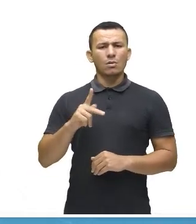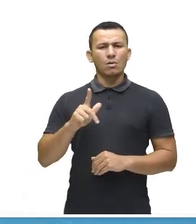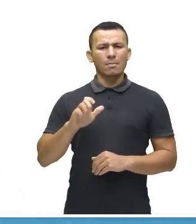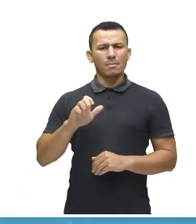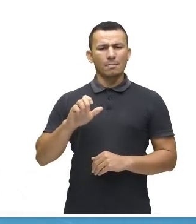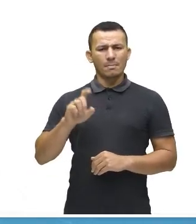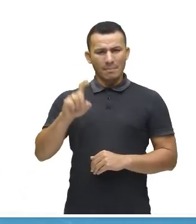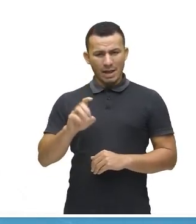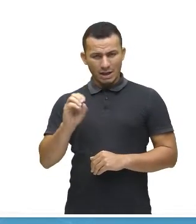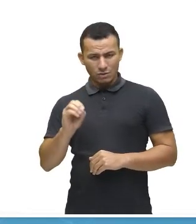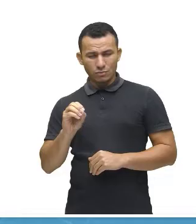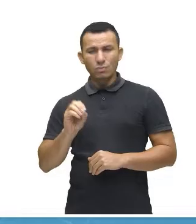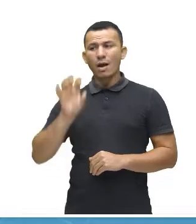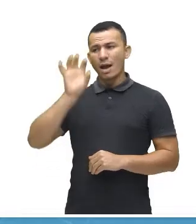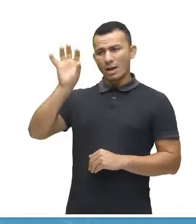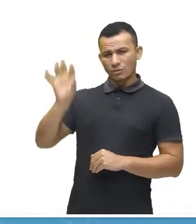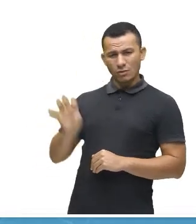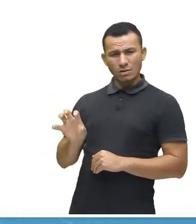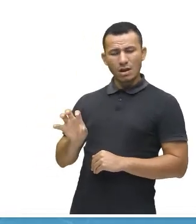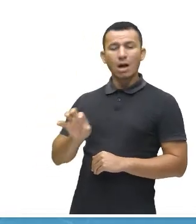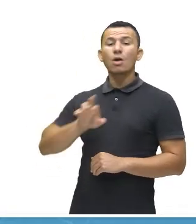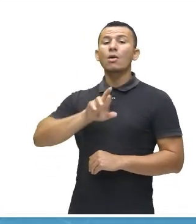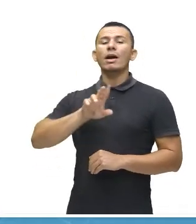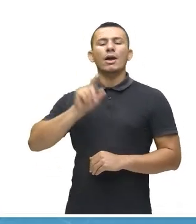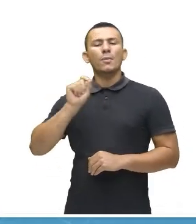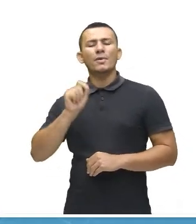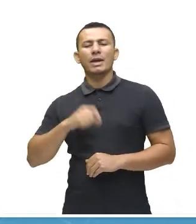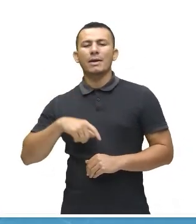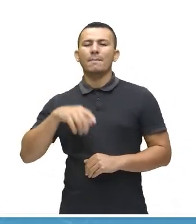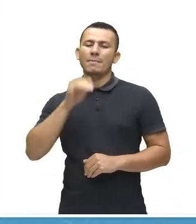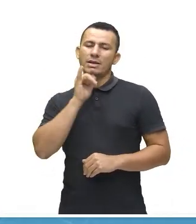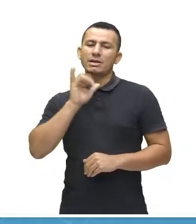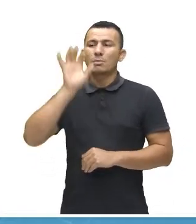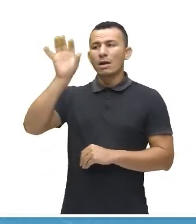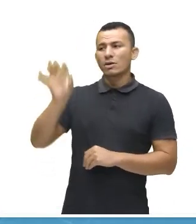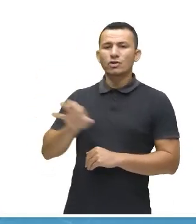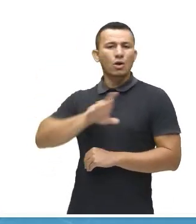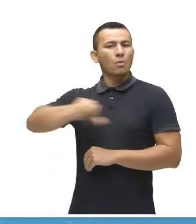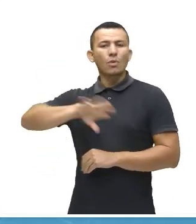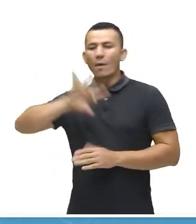uma regionalização não oficial, tá?